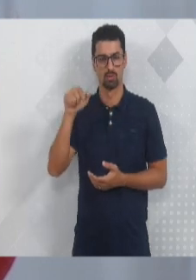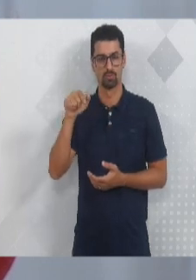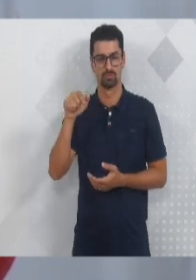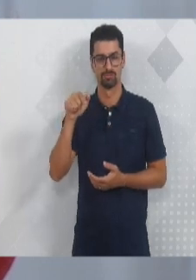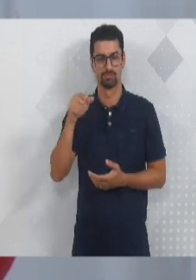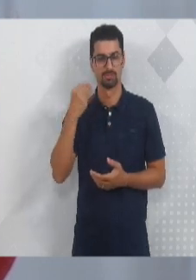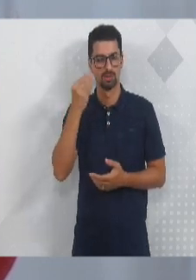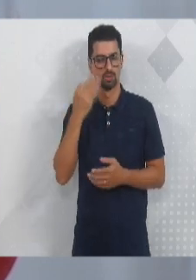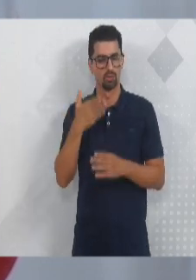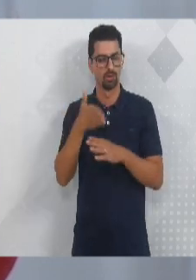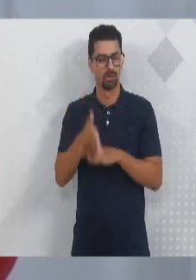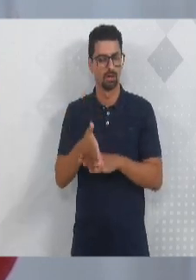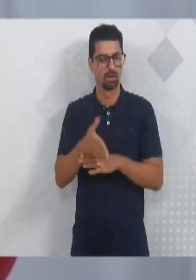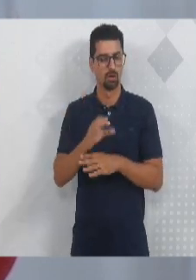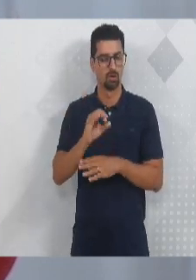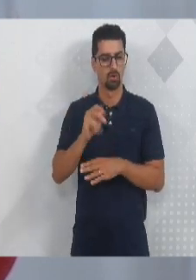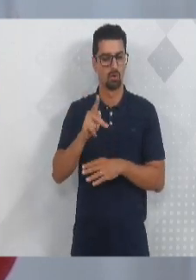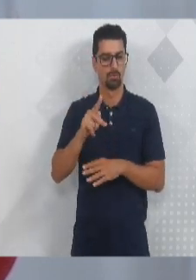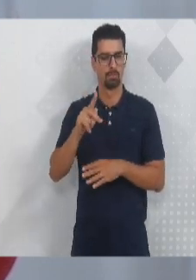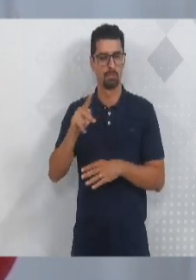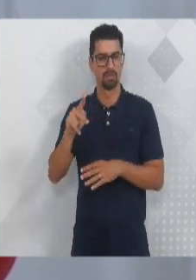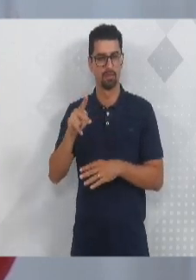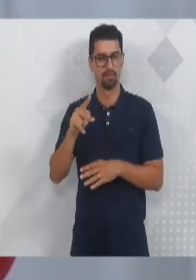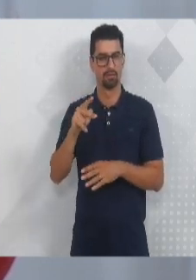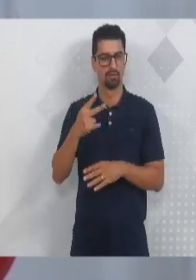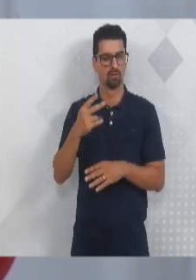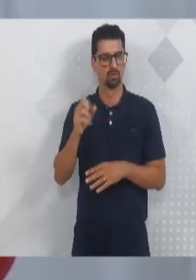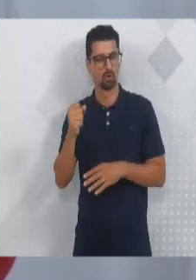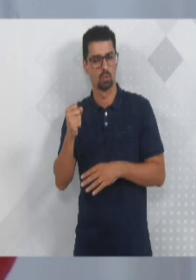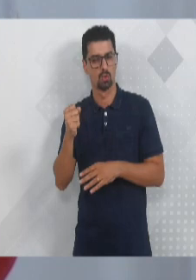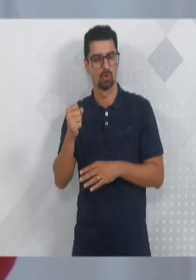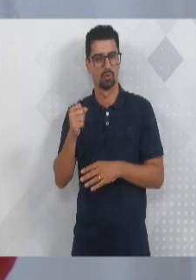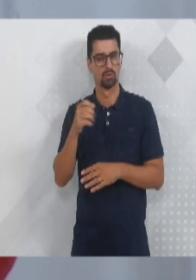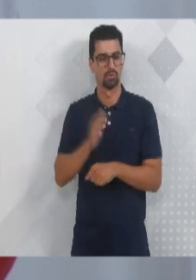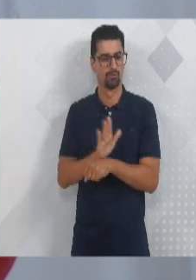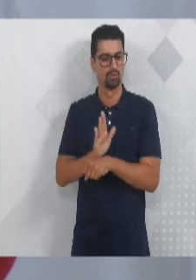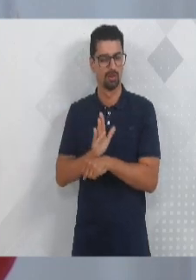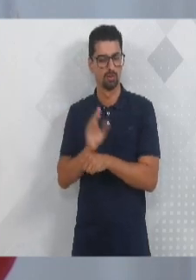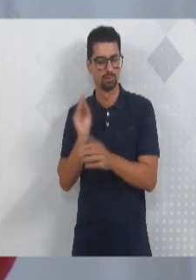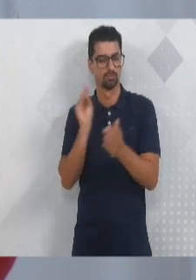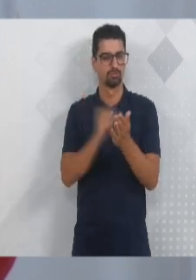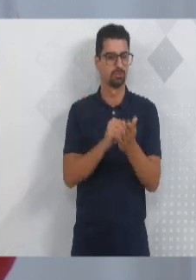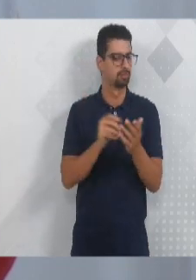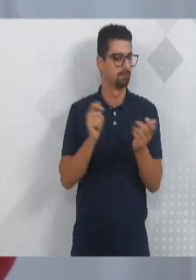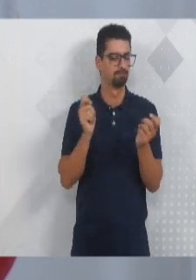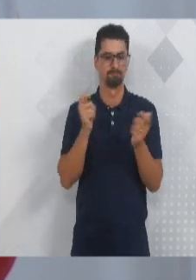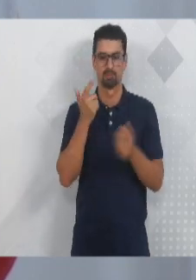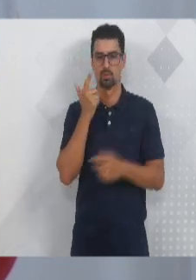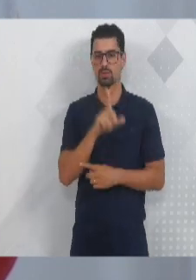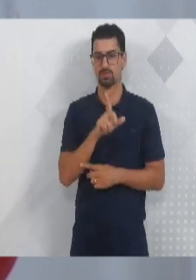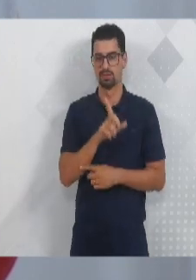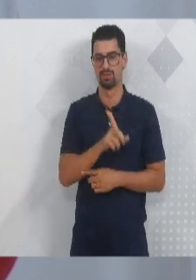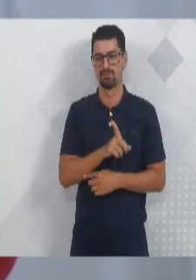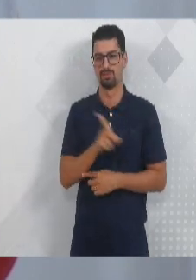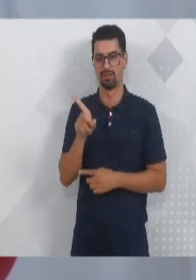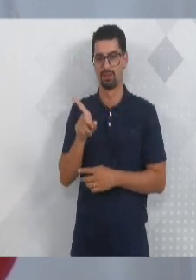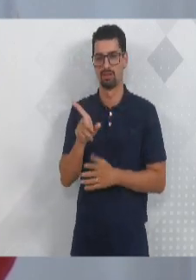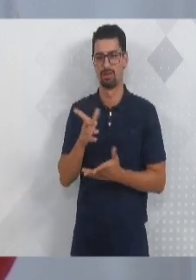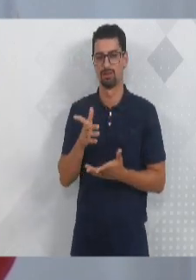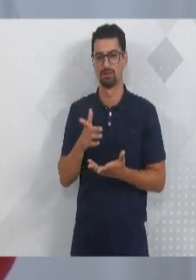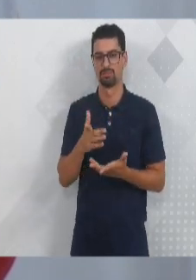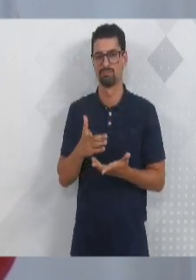28 em Dubai ele tentou gravar alguma coisa lá para mandar pro senhor não deu lá o regimento